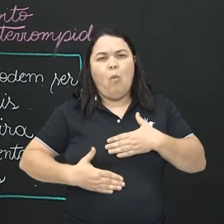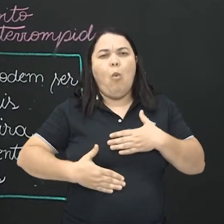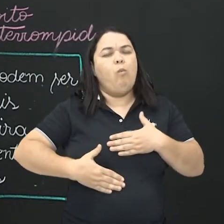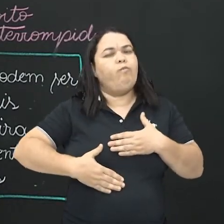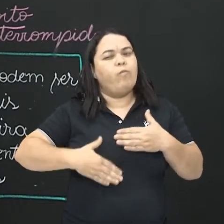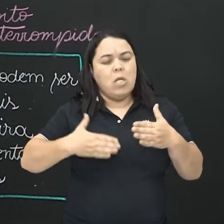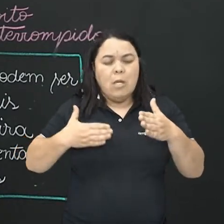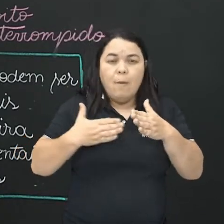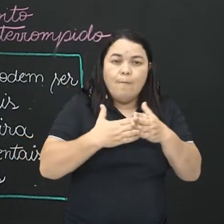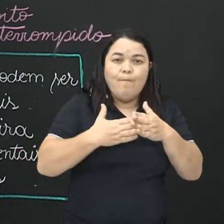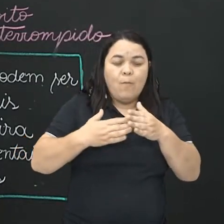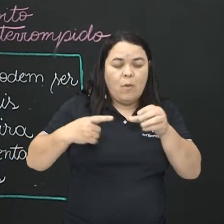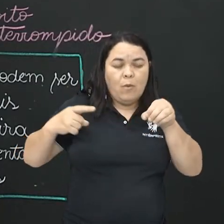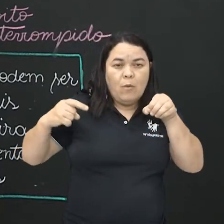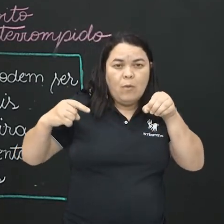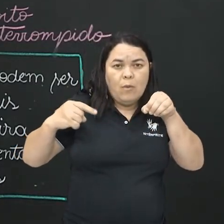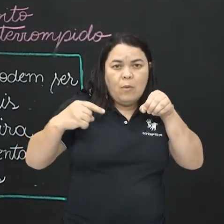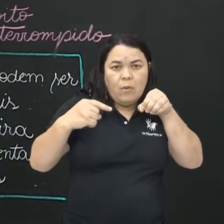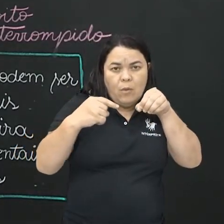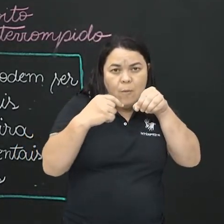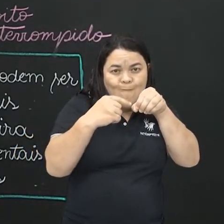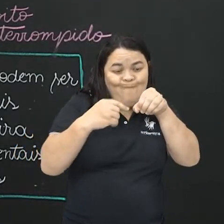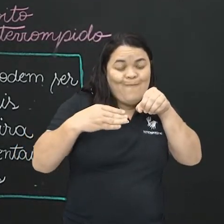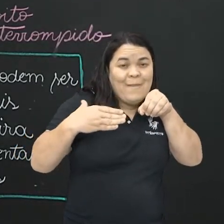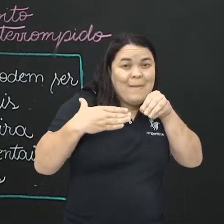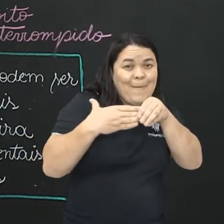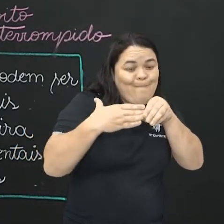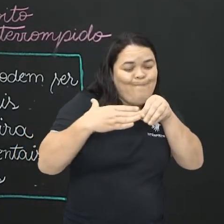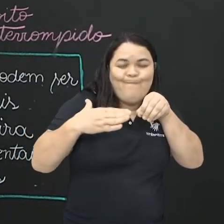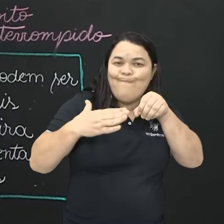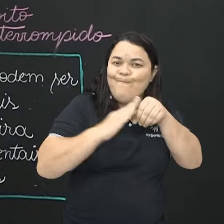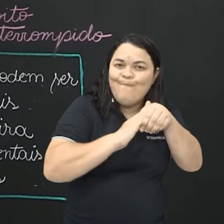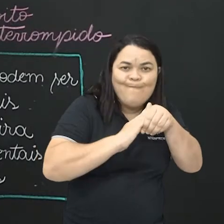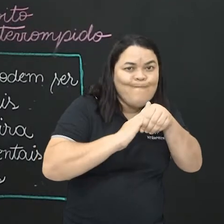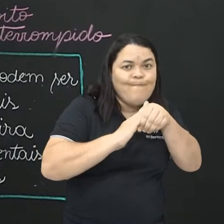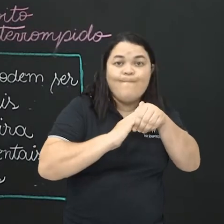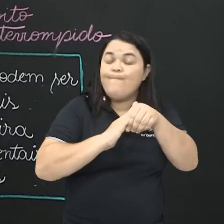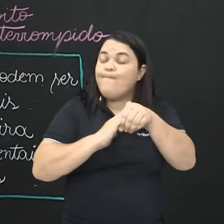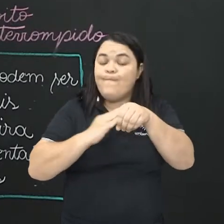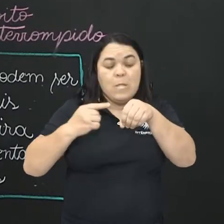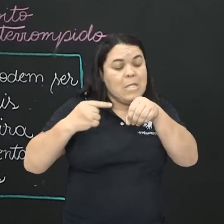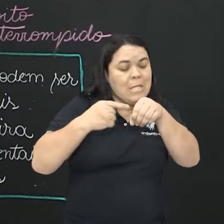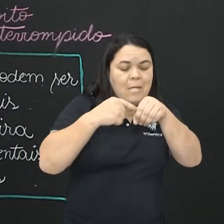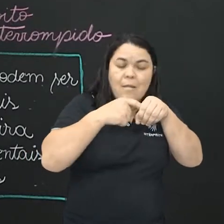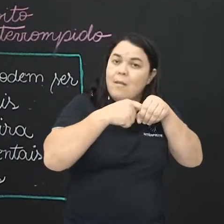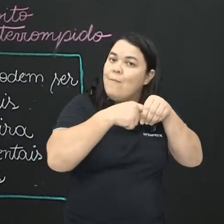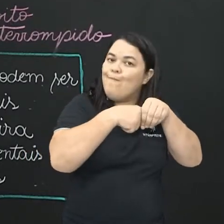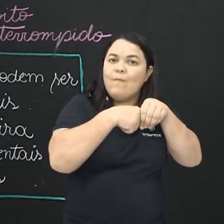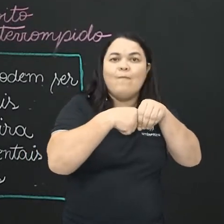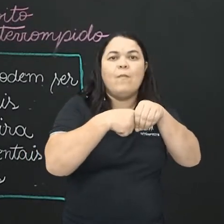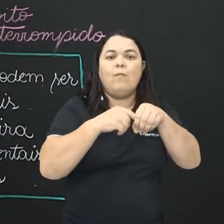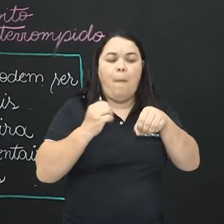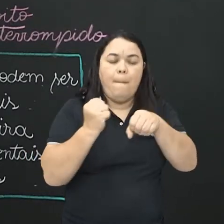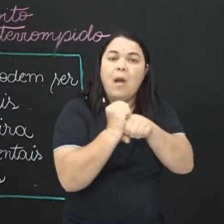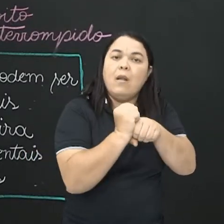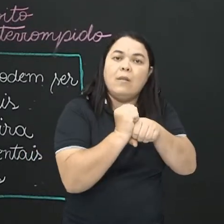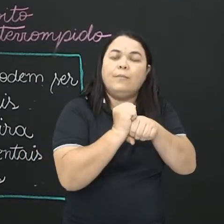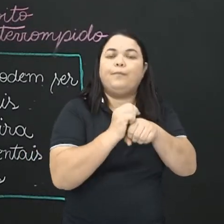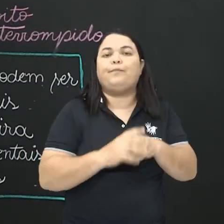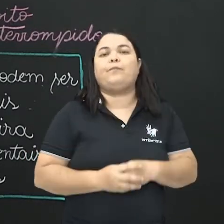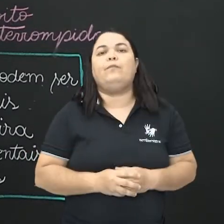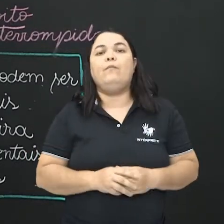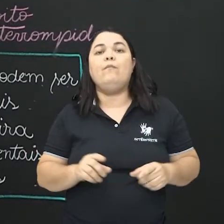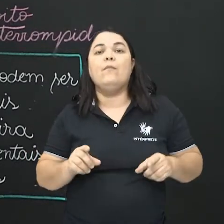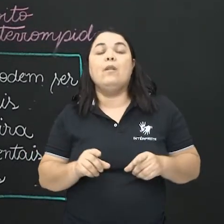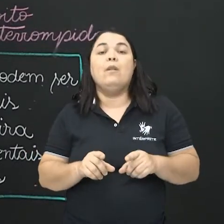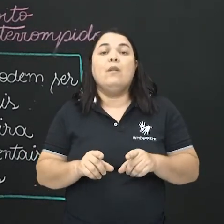a passagem desse espermatozoide para encontrar com o ovócito lá na tuba uterina. E o DIU hormonal, ele vai